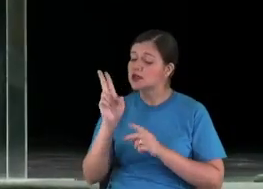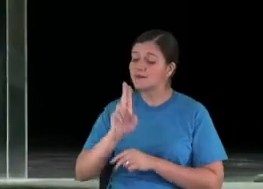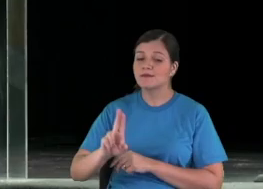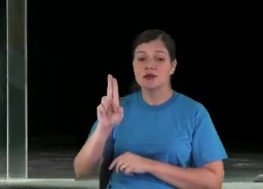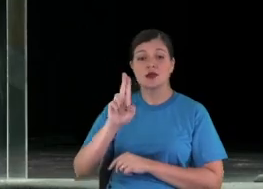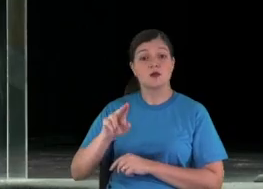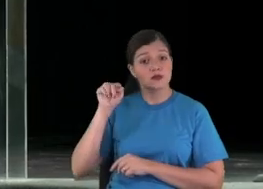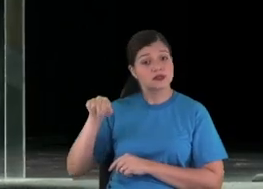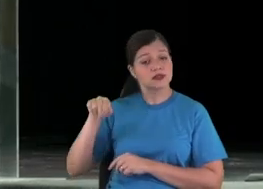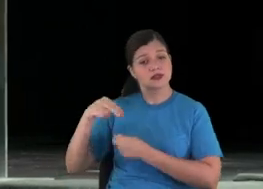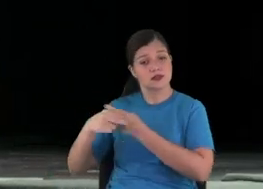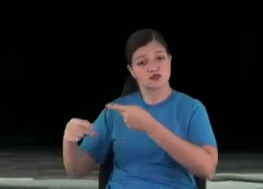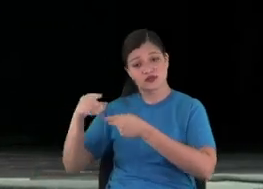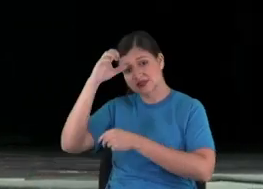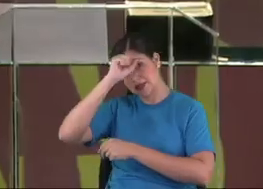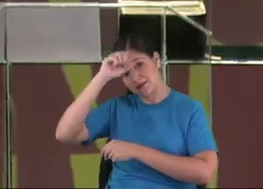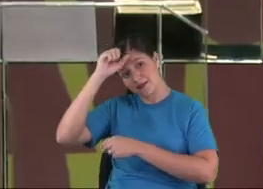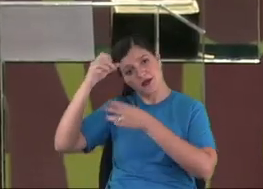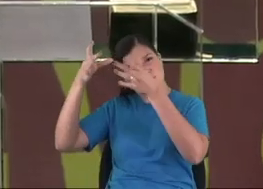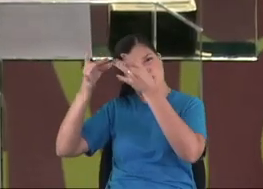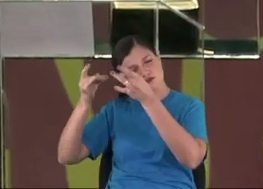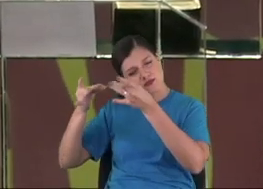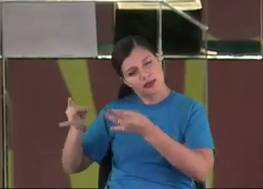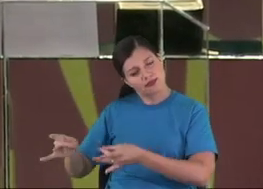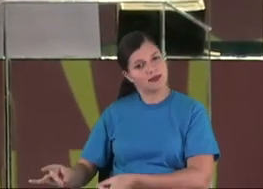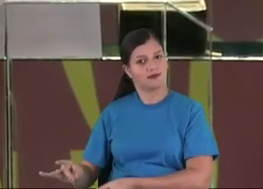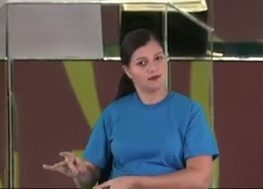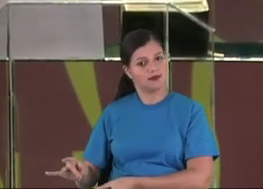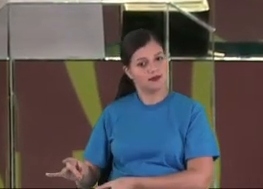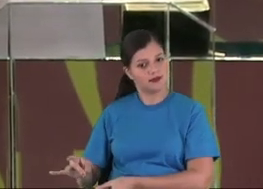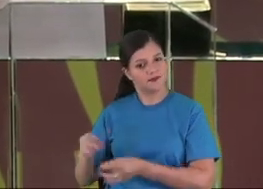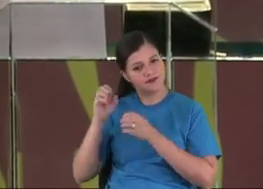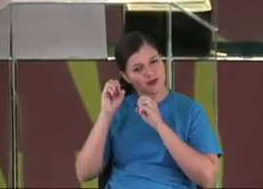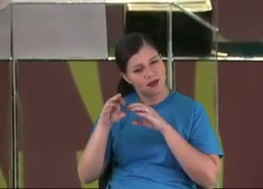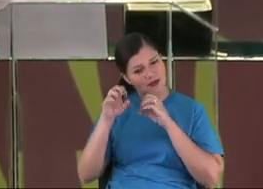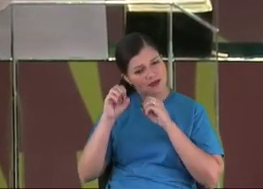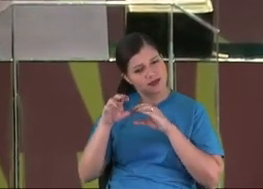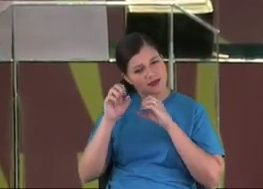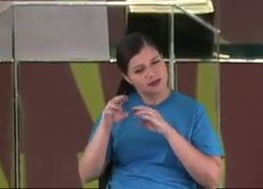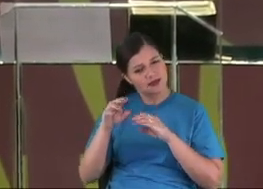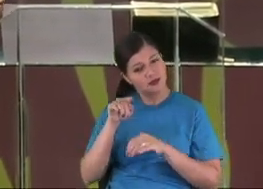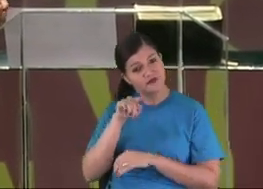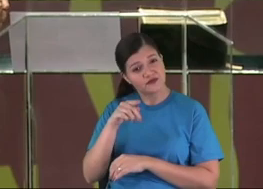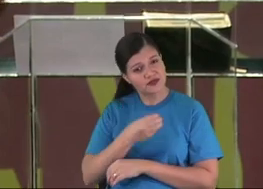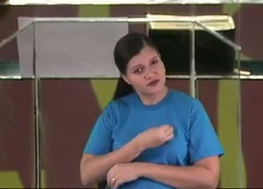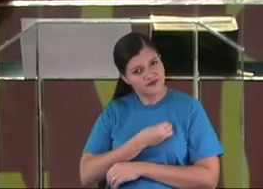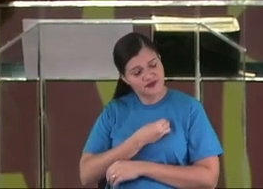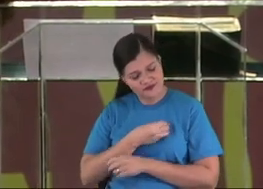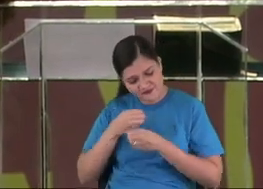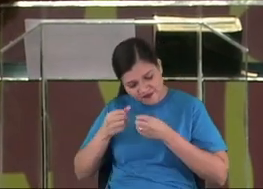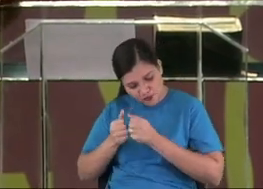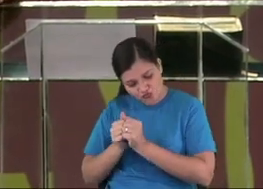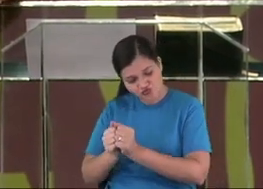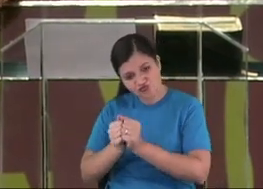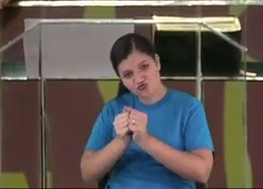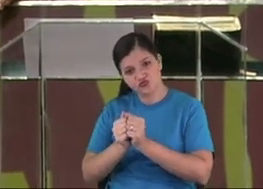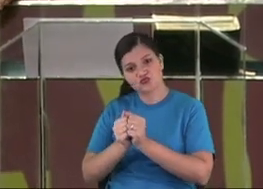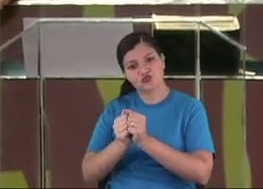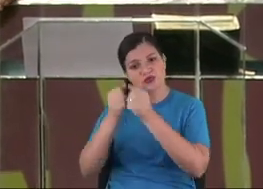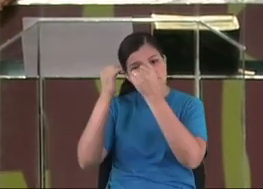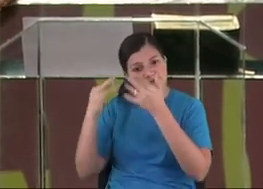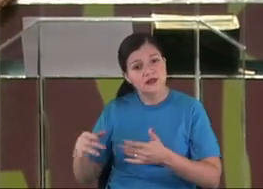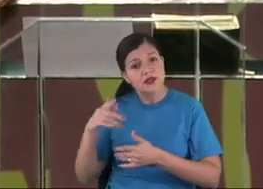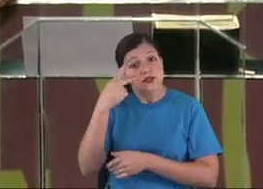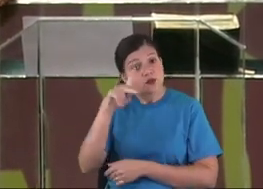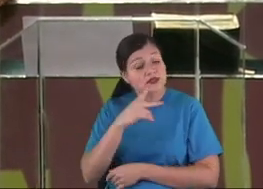esse aprendizado que foi ensino à medida que você vai. Você fala por que você está tomando aquela decisão? Para quê? Para o seu filho